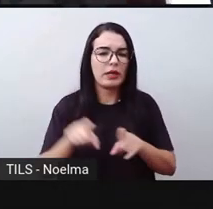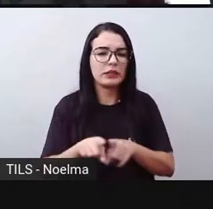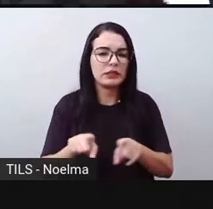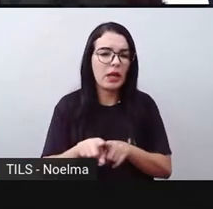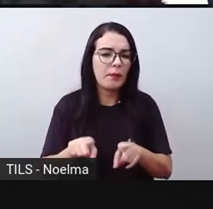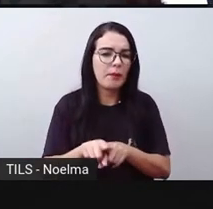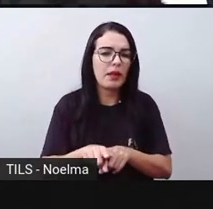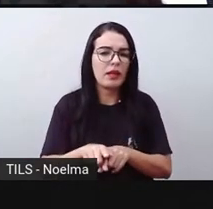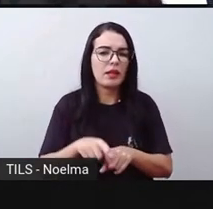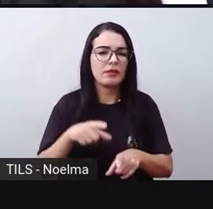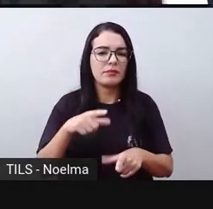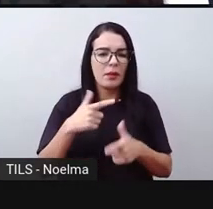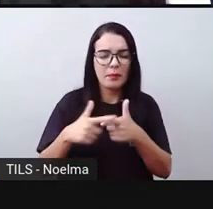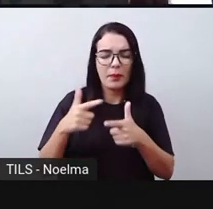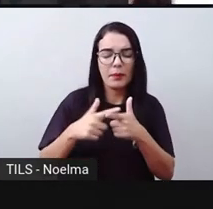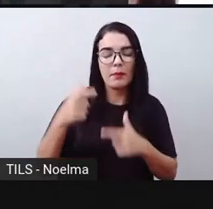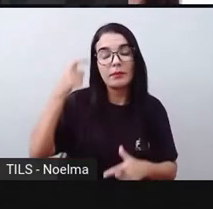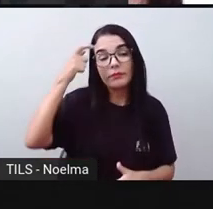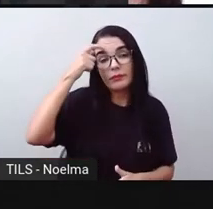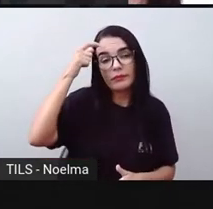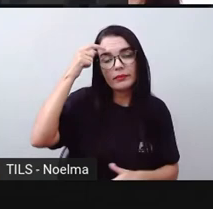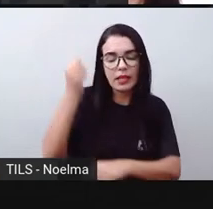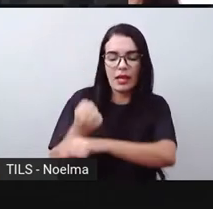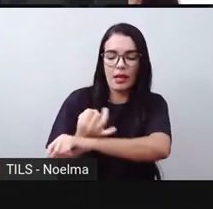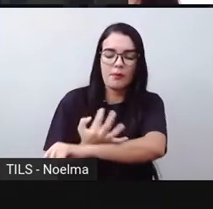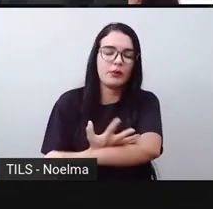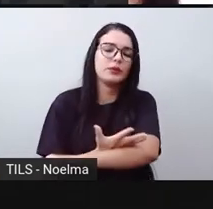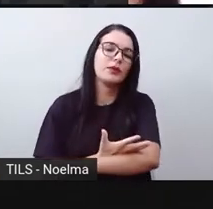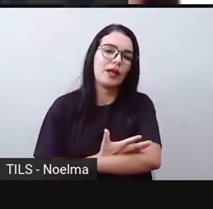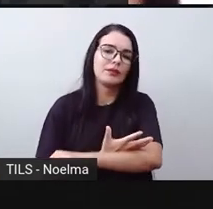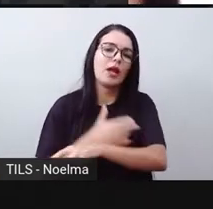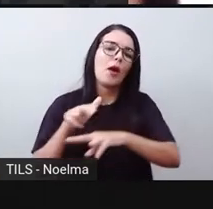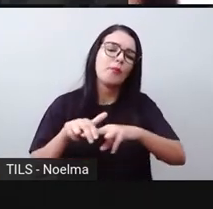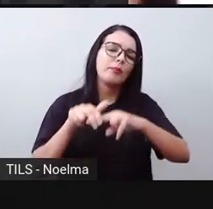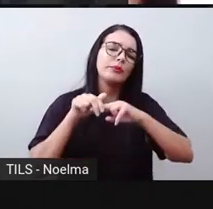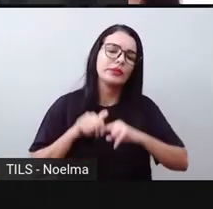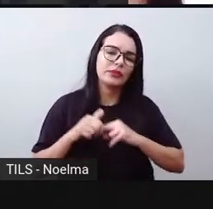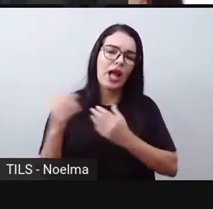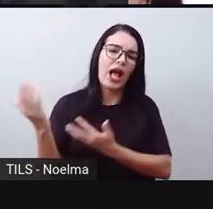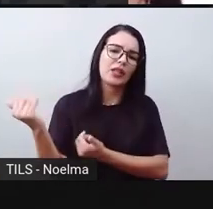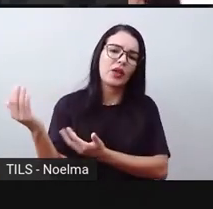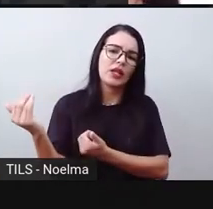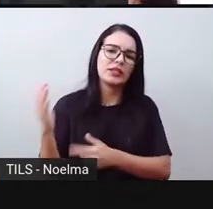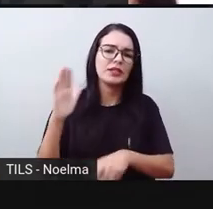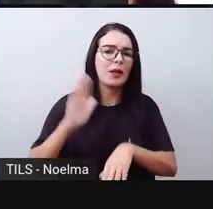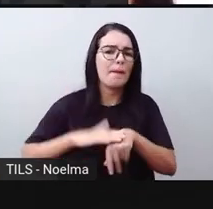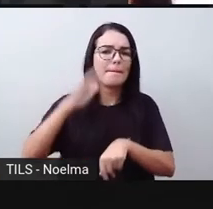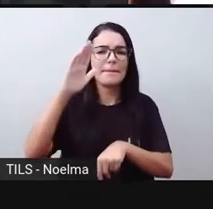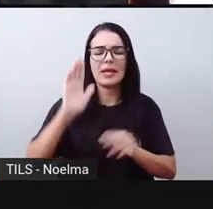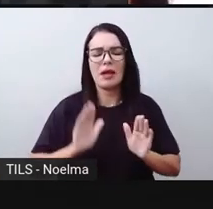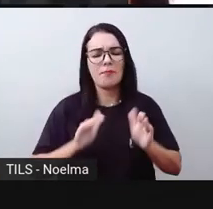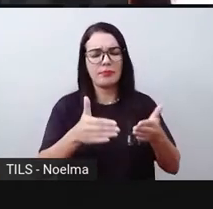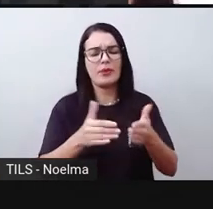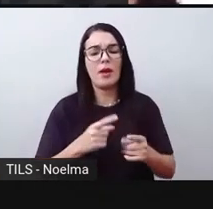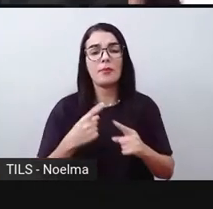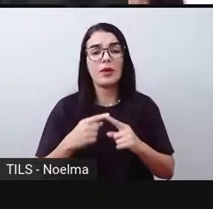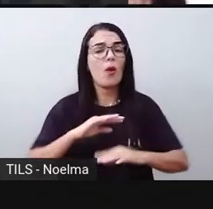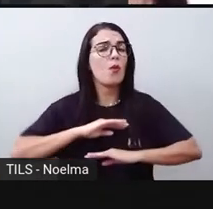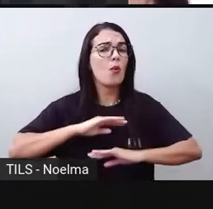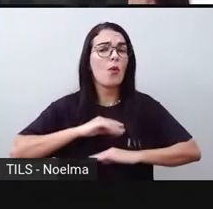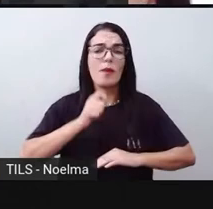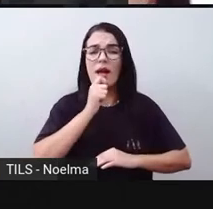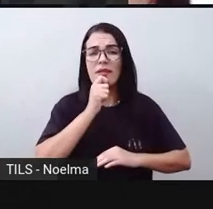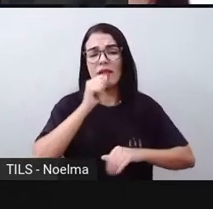distúrbios emocionais. Por isso, os adolescentes são os mais atingidos, né? Estão com o corpo em transformação, estão com